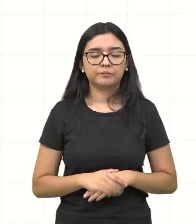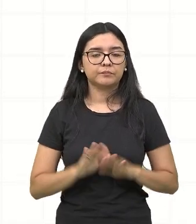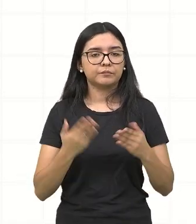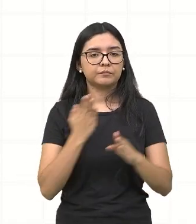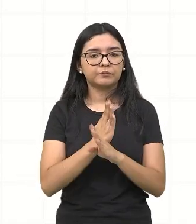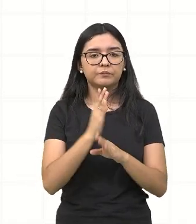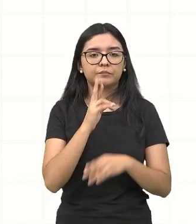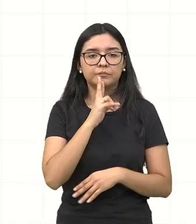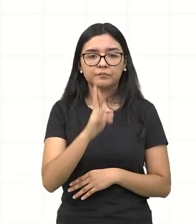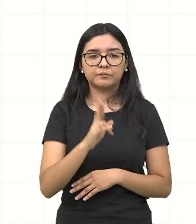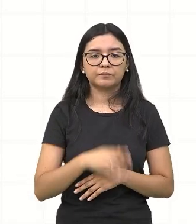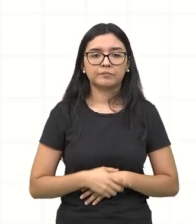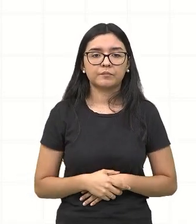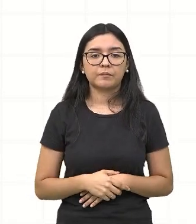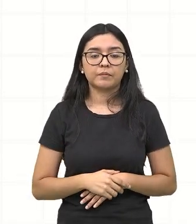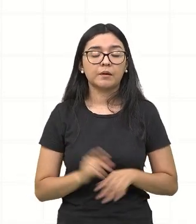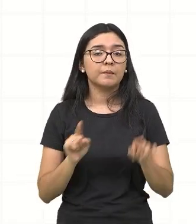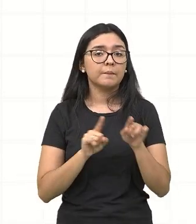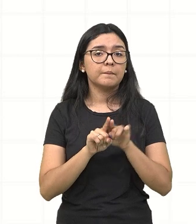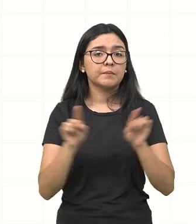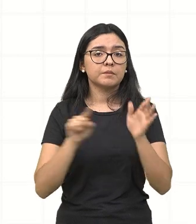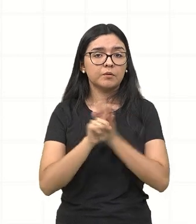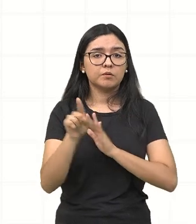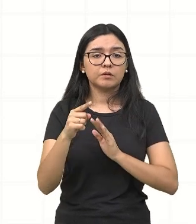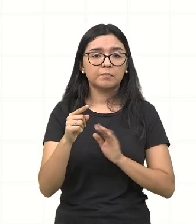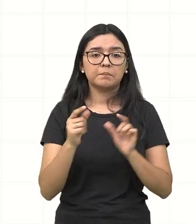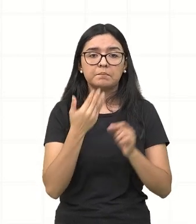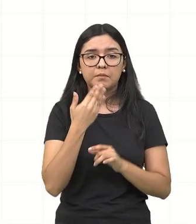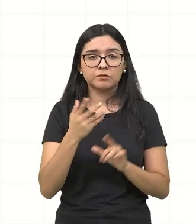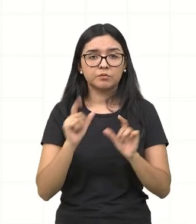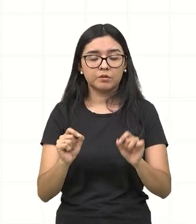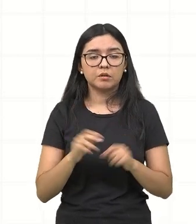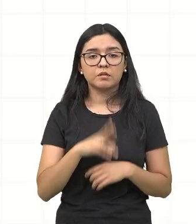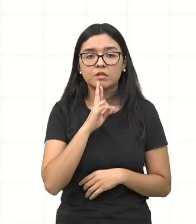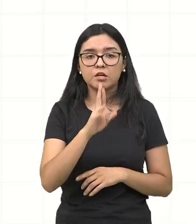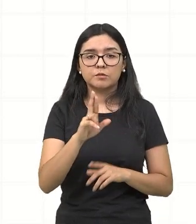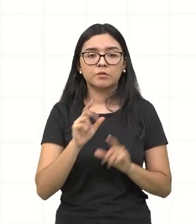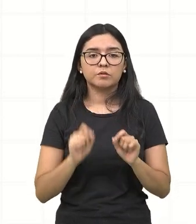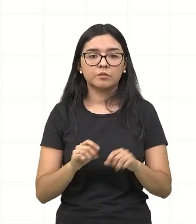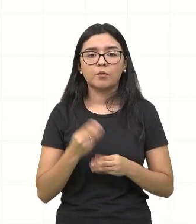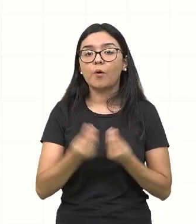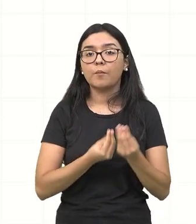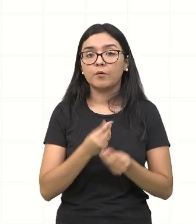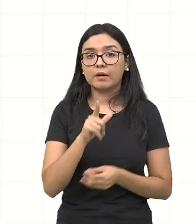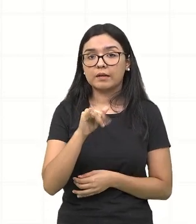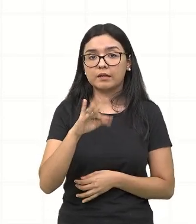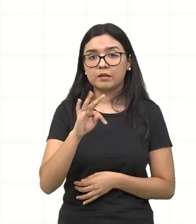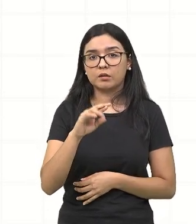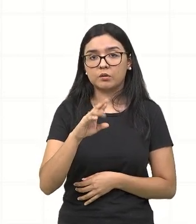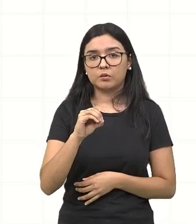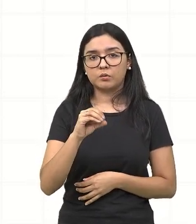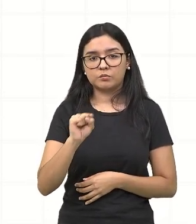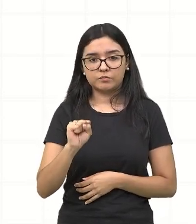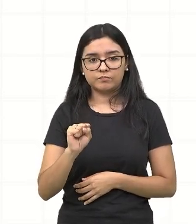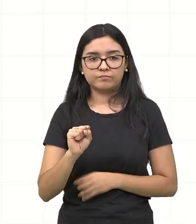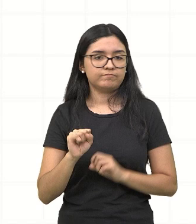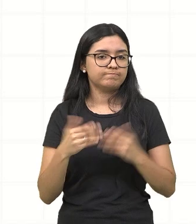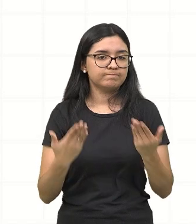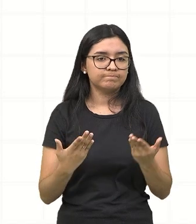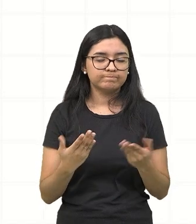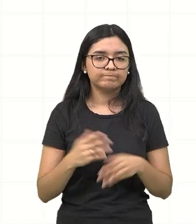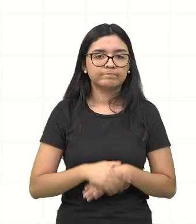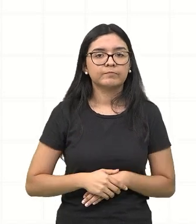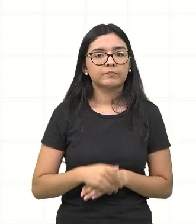aí a resposta. Mas a pergunta quer que a gente dê essa resposta em litro. E aí